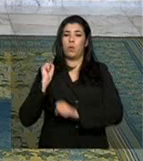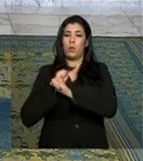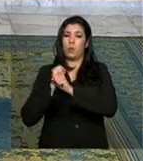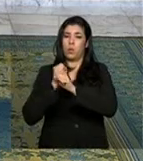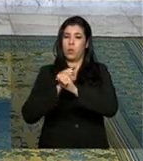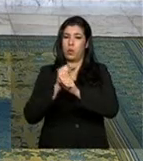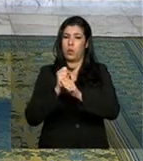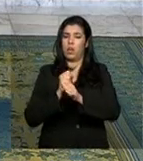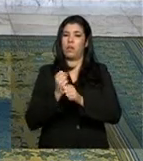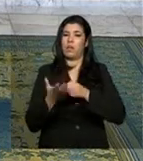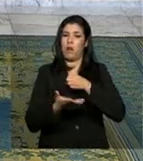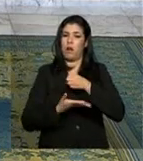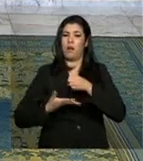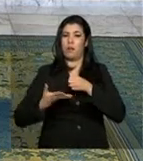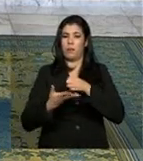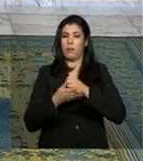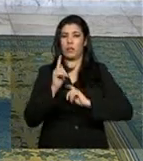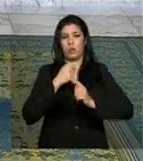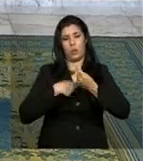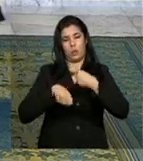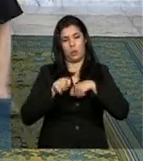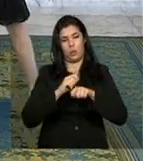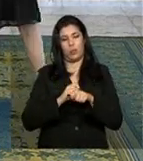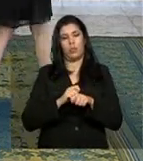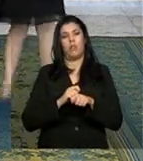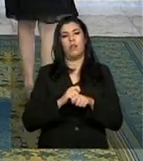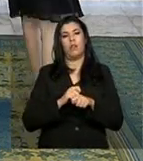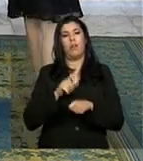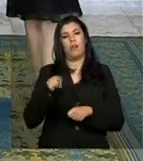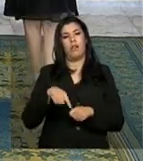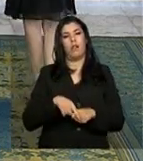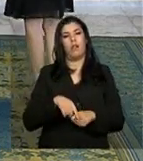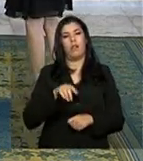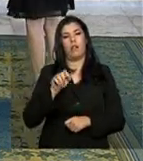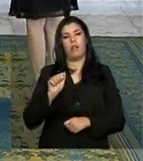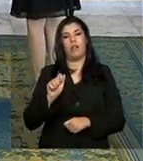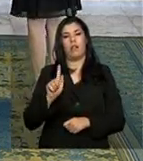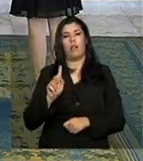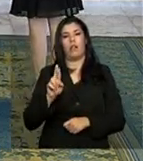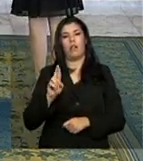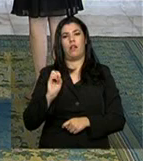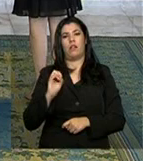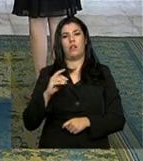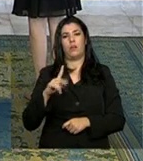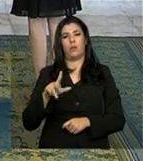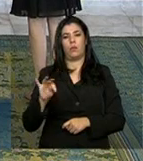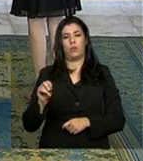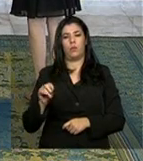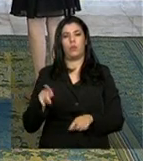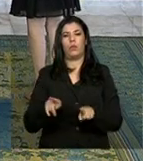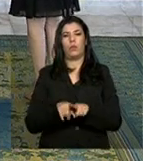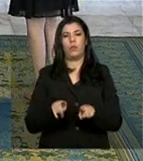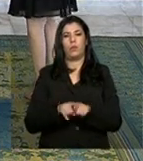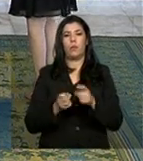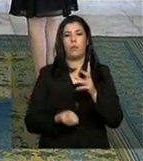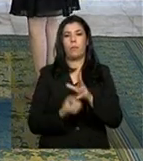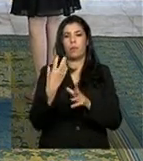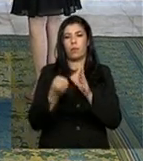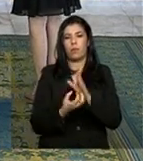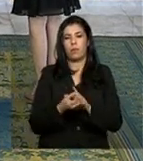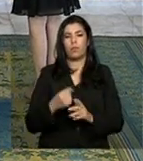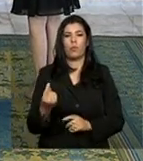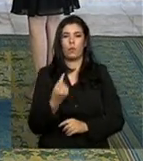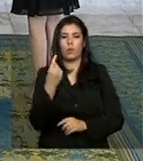bases da economia australiana têm sido a mineração, a agricultura, os recursos energéticos e a manufatura.